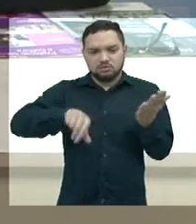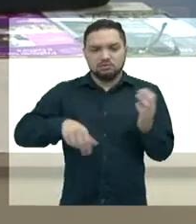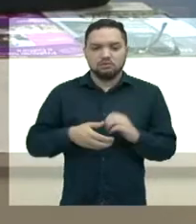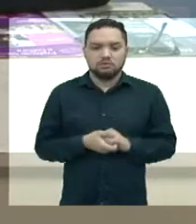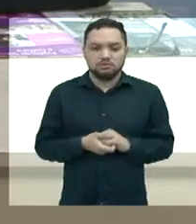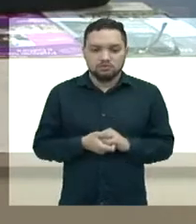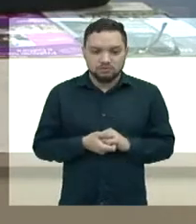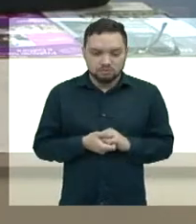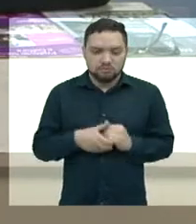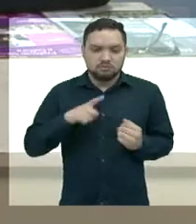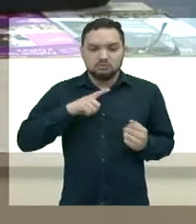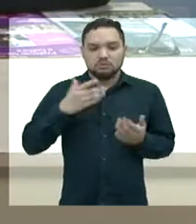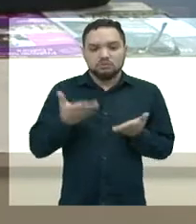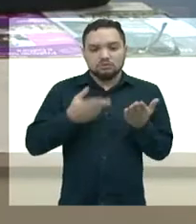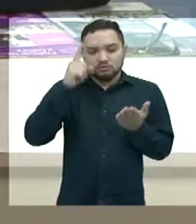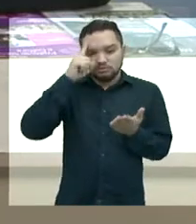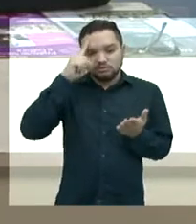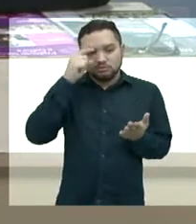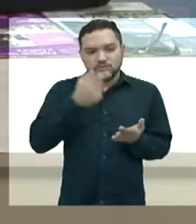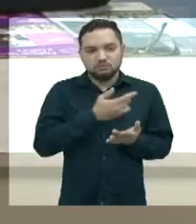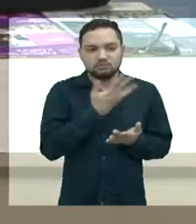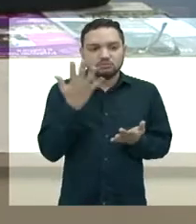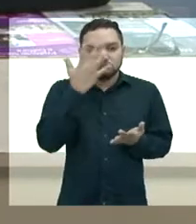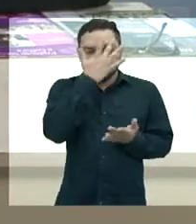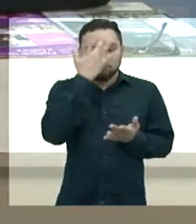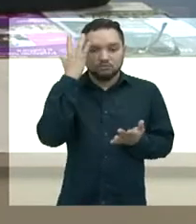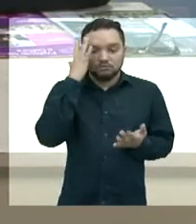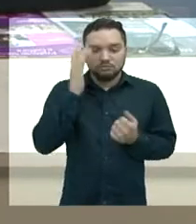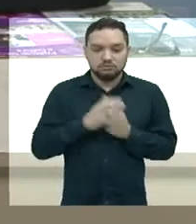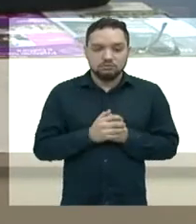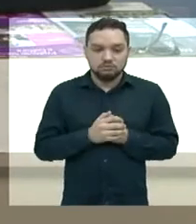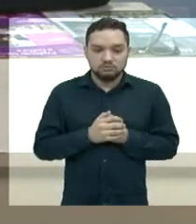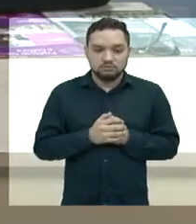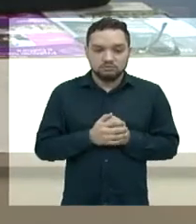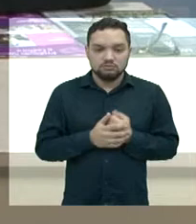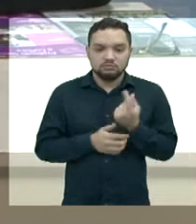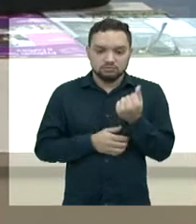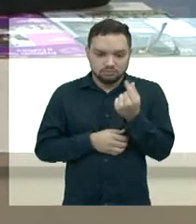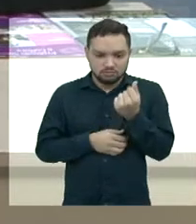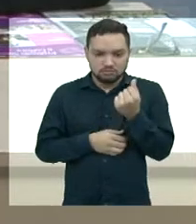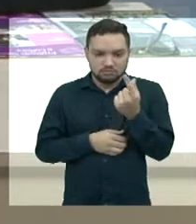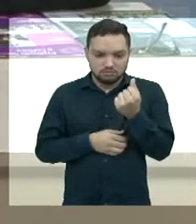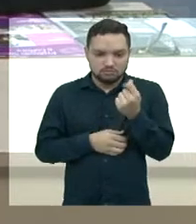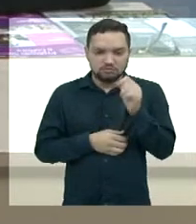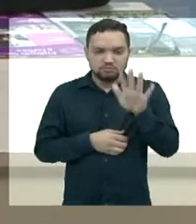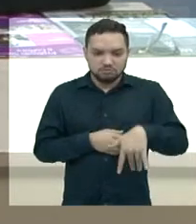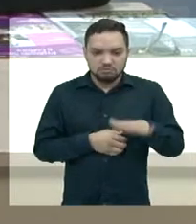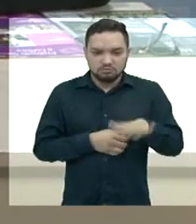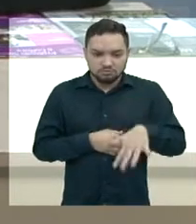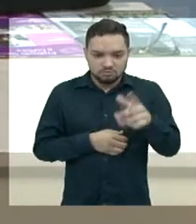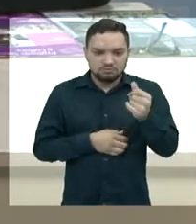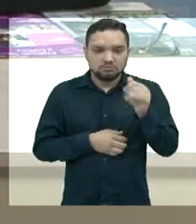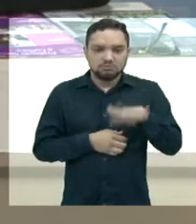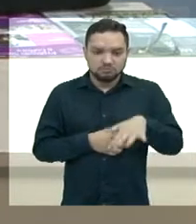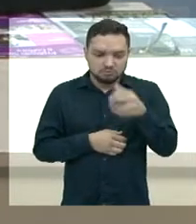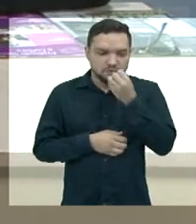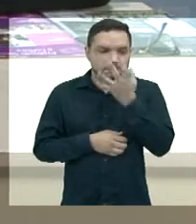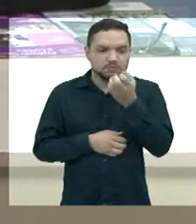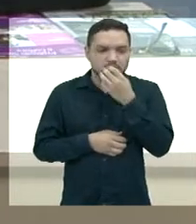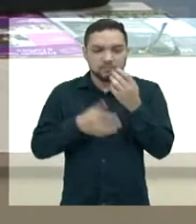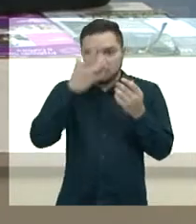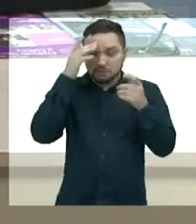também diariamente a milhares de pessoas, a um preço sempre muito interessante, muito convidativo, e não